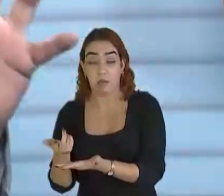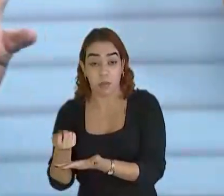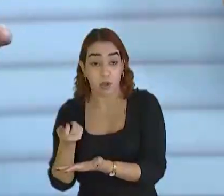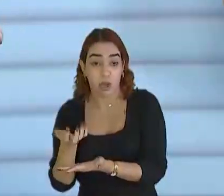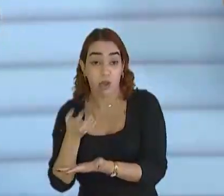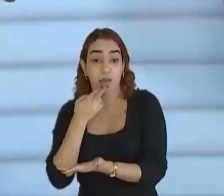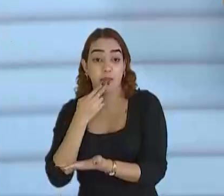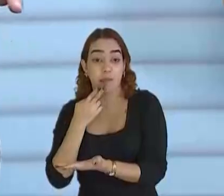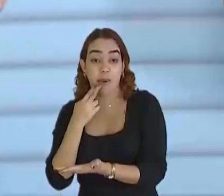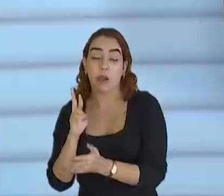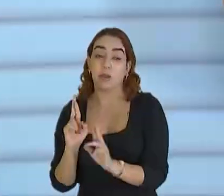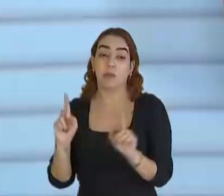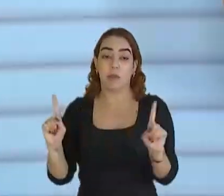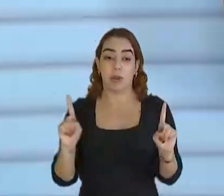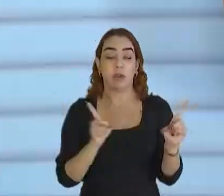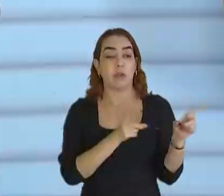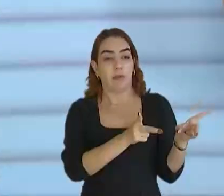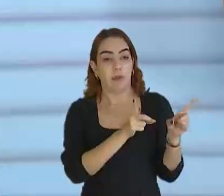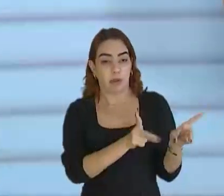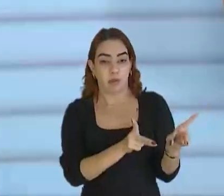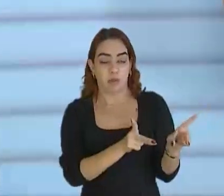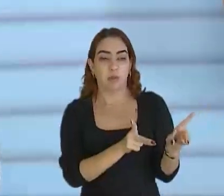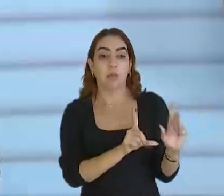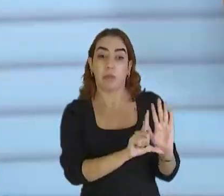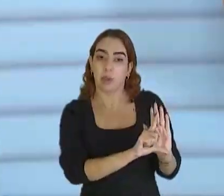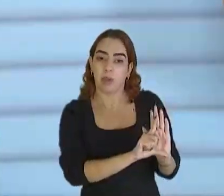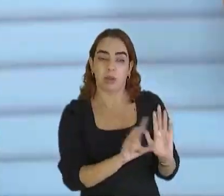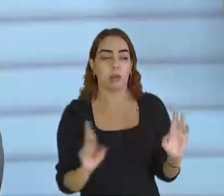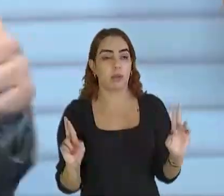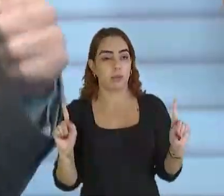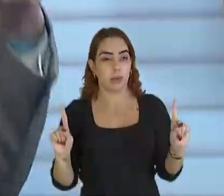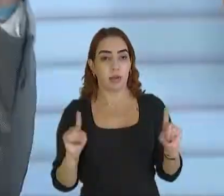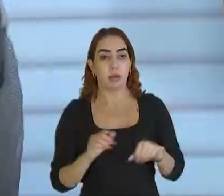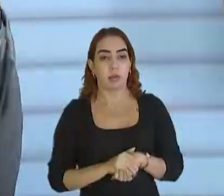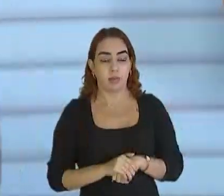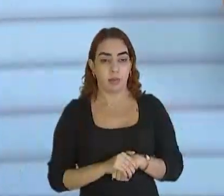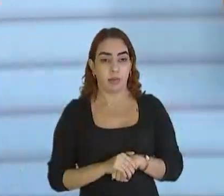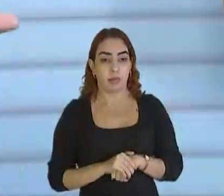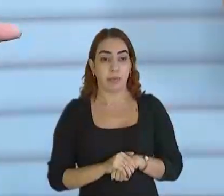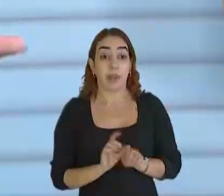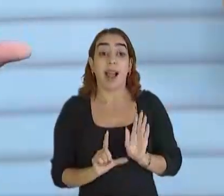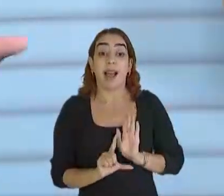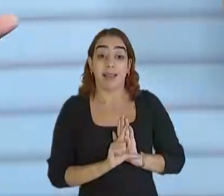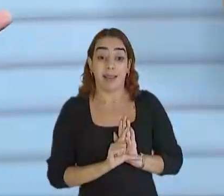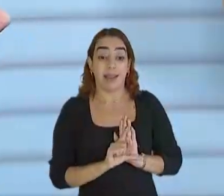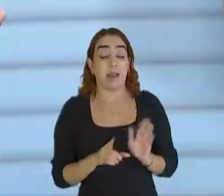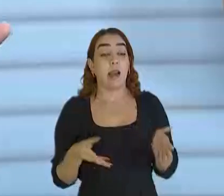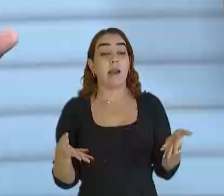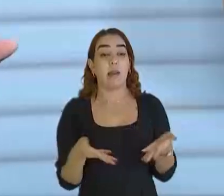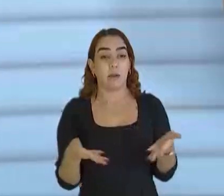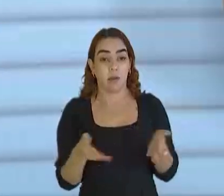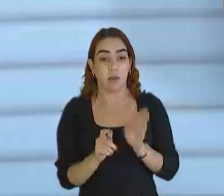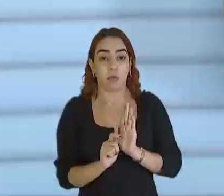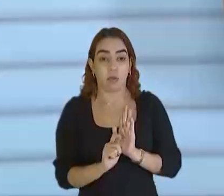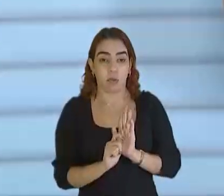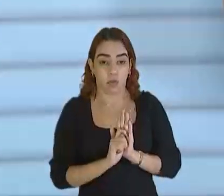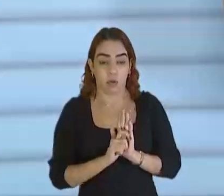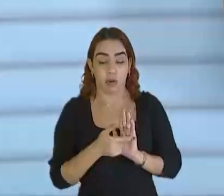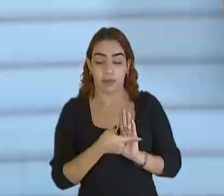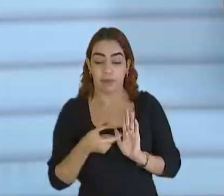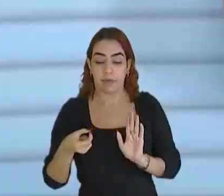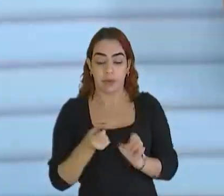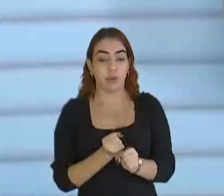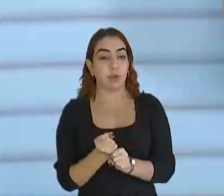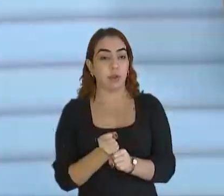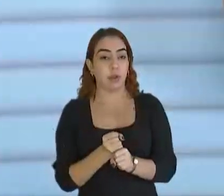Bom, o legislador, na lei de drogas, na atual lei de drogas, não é na anterior, a atual lei de drogas, que está fazendo 20 anos,